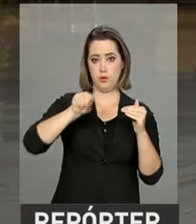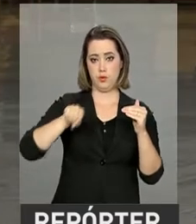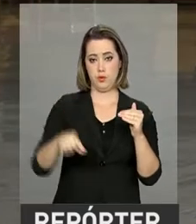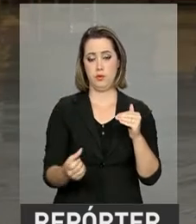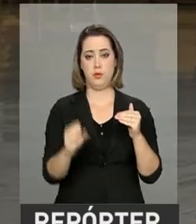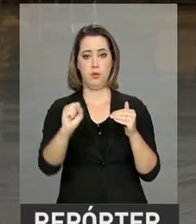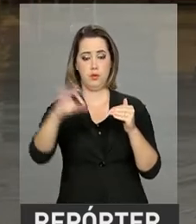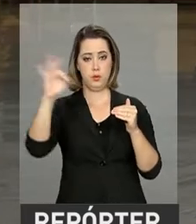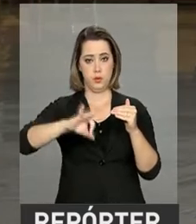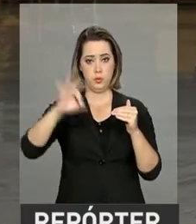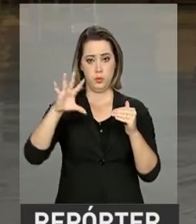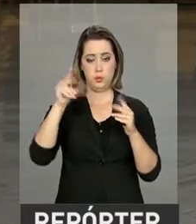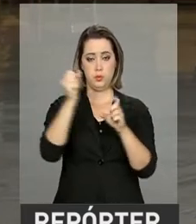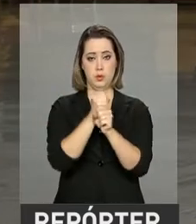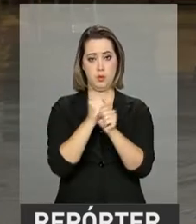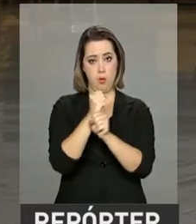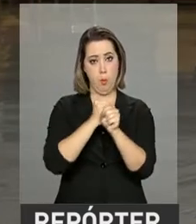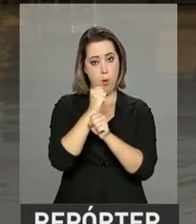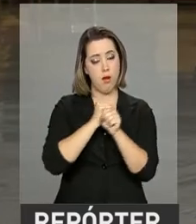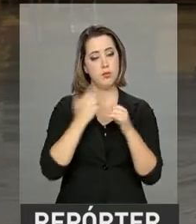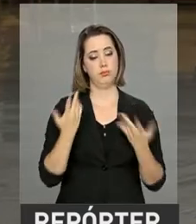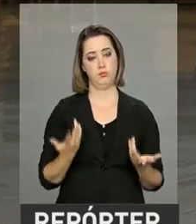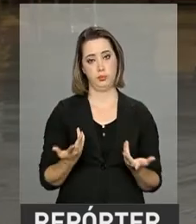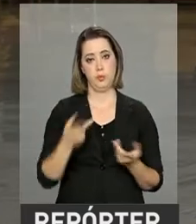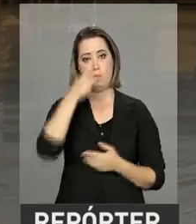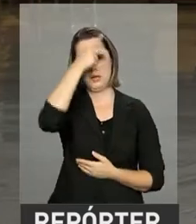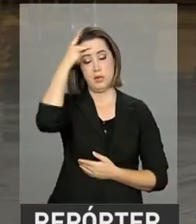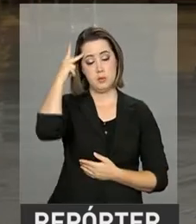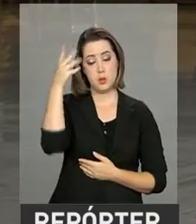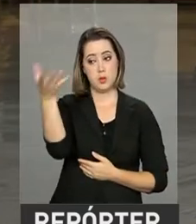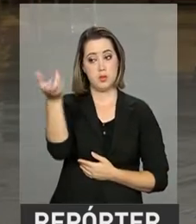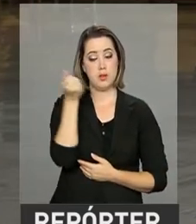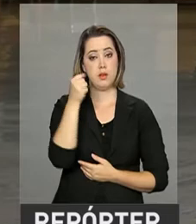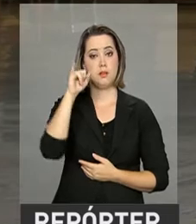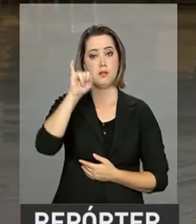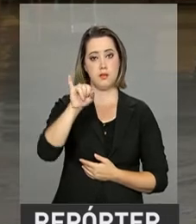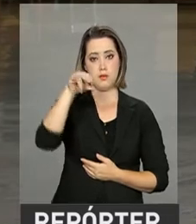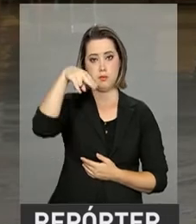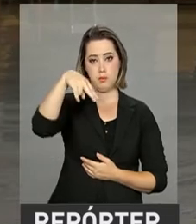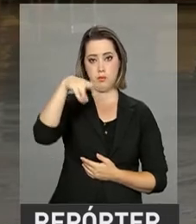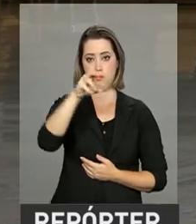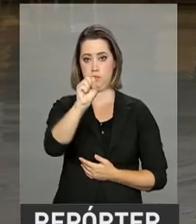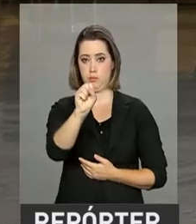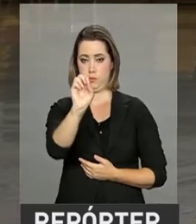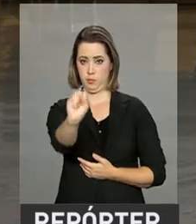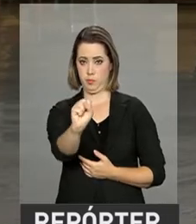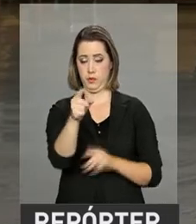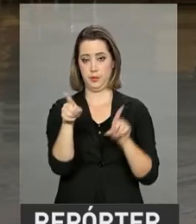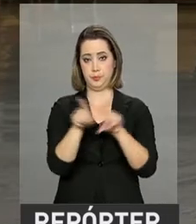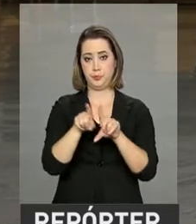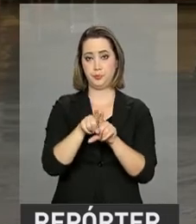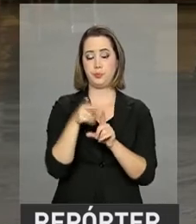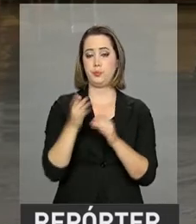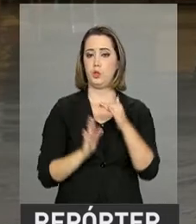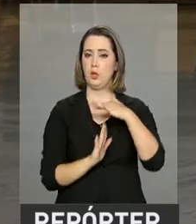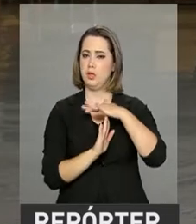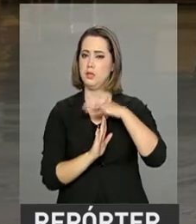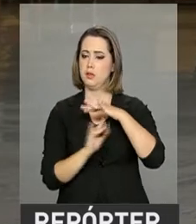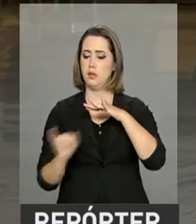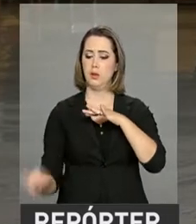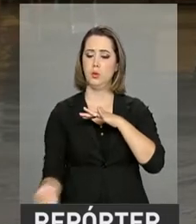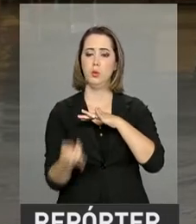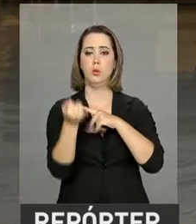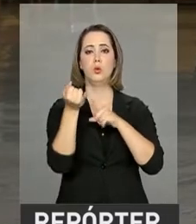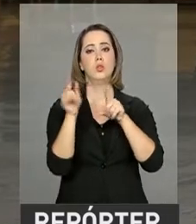29,8% ao ano. E no caso dos pensionistas e aposentados do INSS, esse teto para a cobrança dos juros